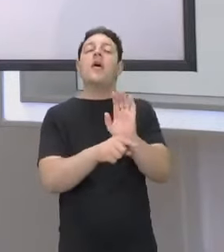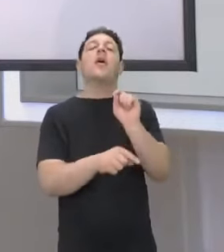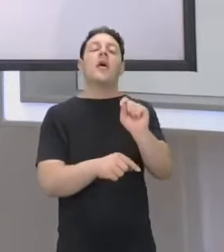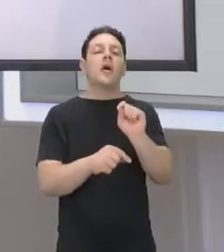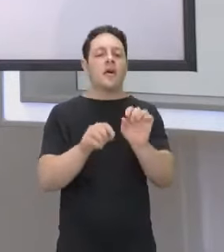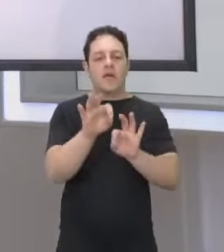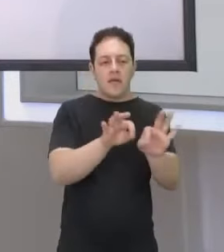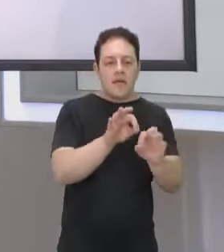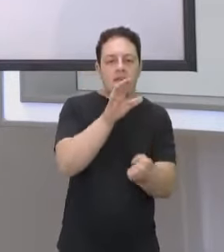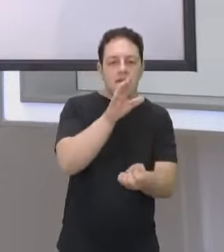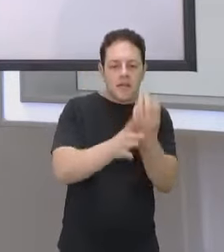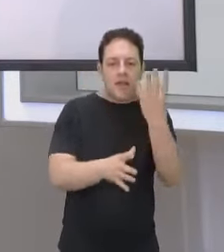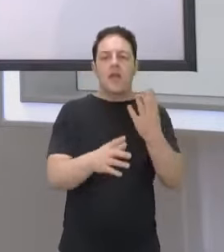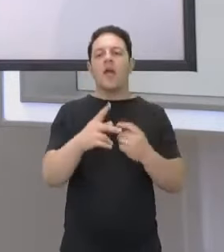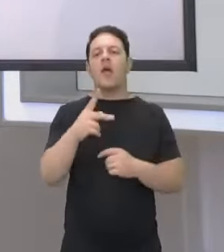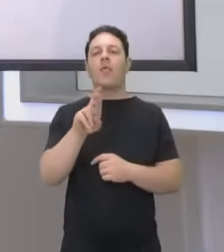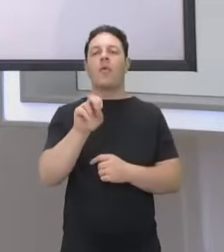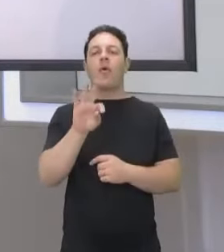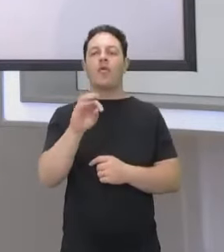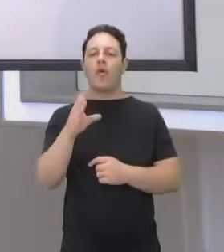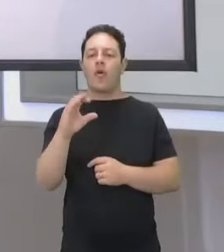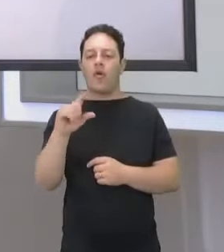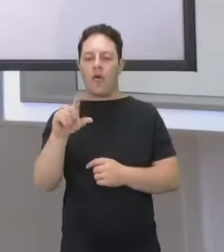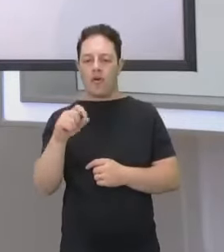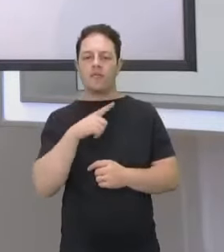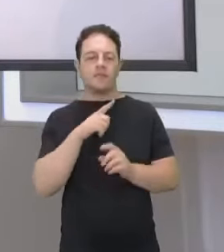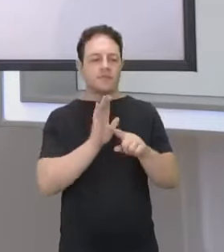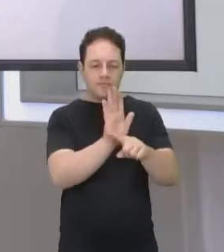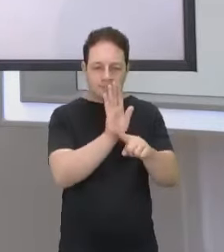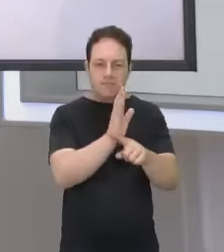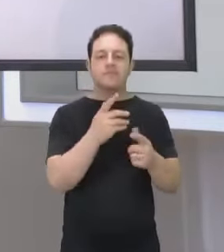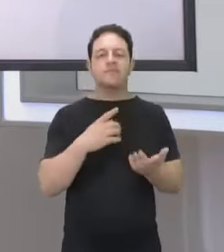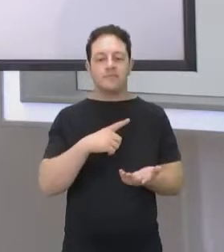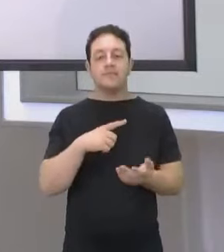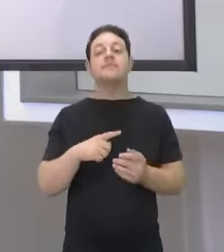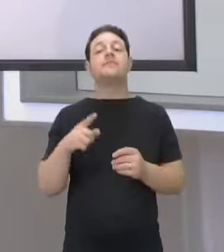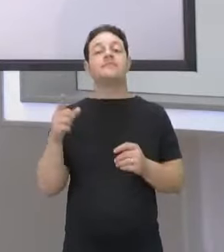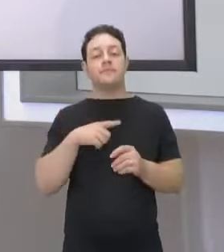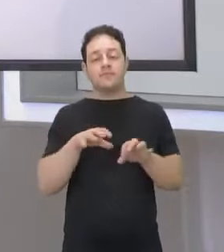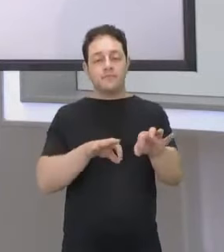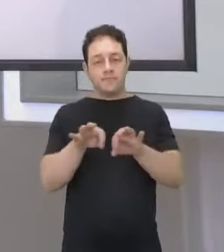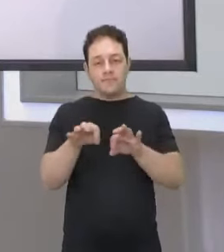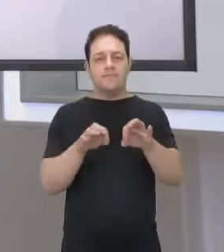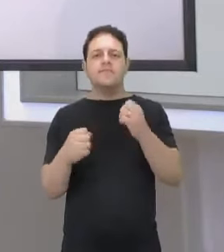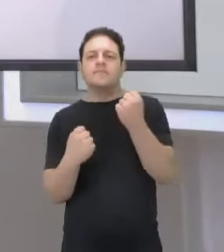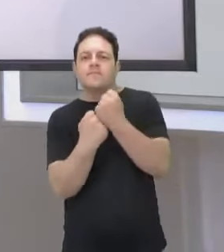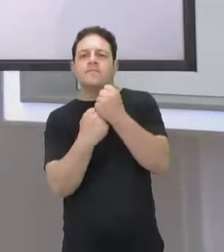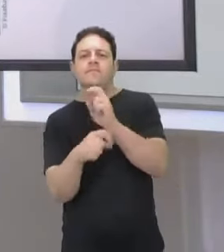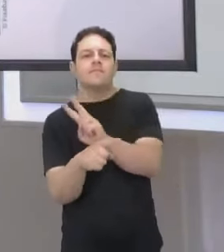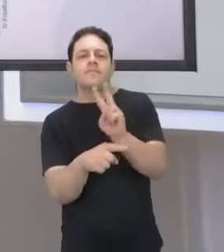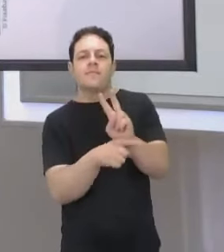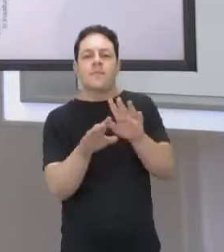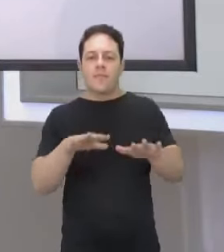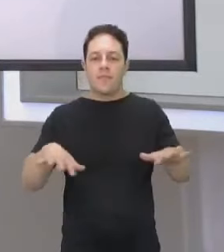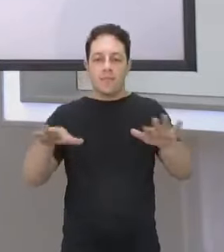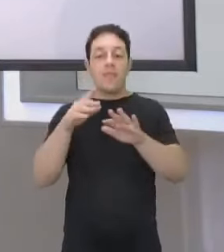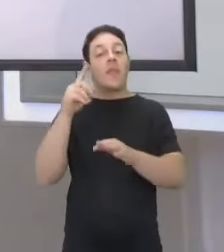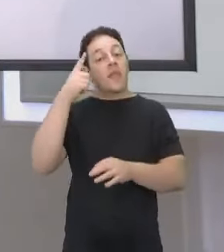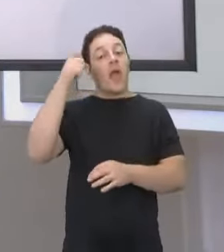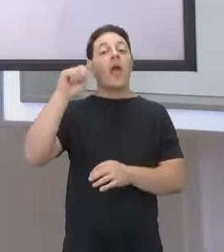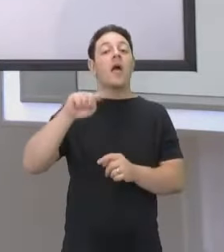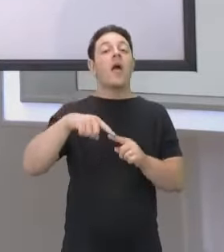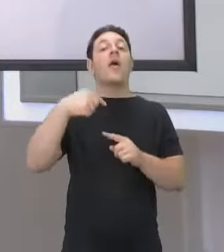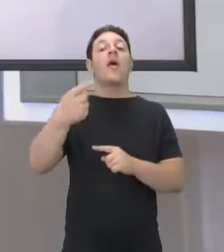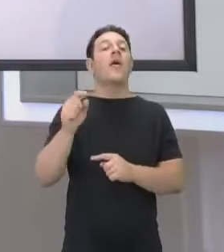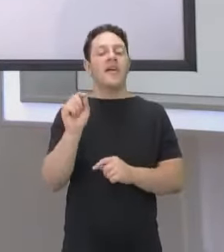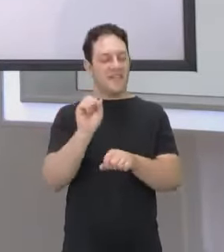nós temos planos de defesa civil e a nossa ideia, que é a proposição, no próximo slide, daqui